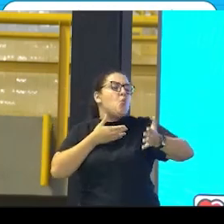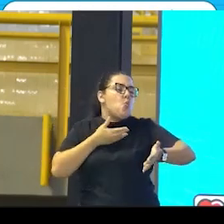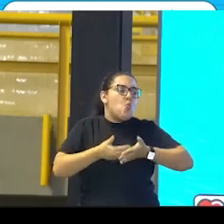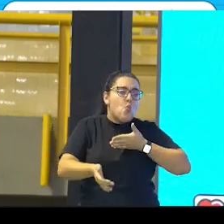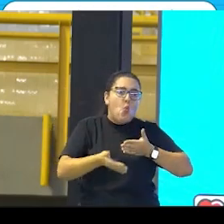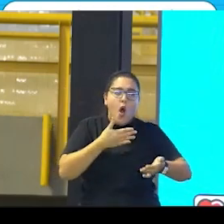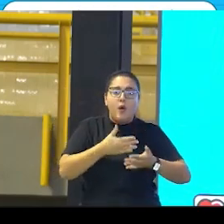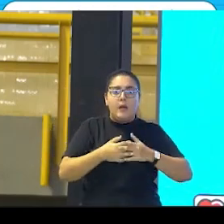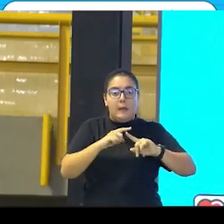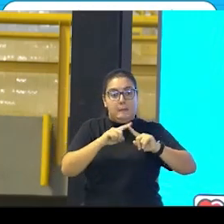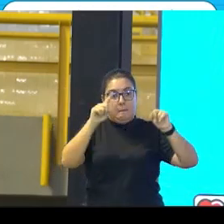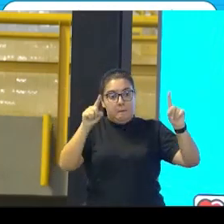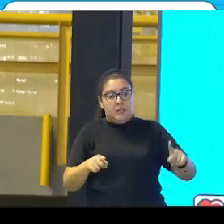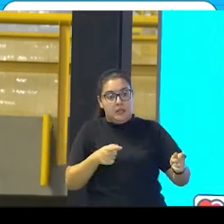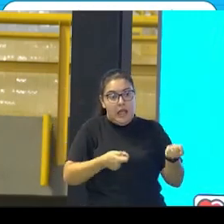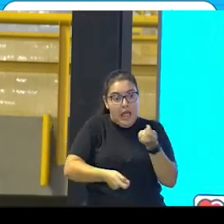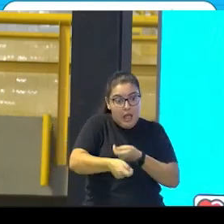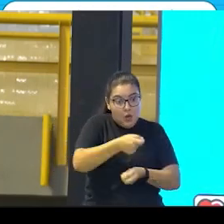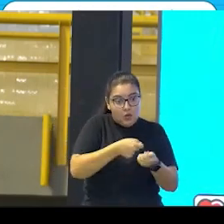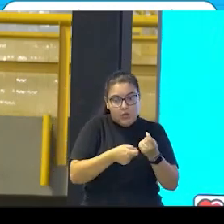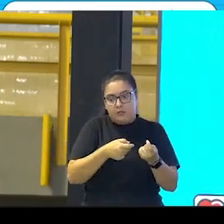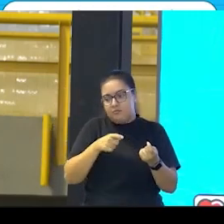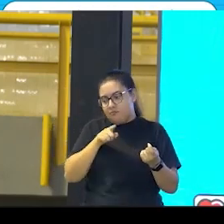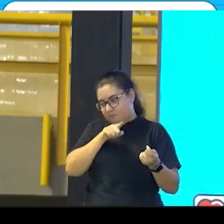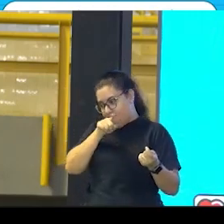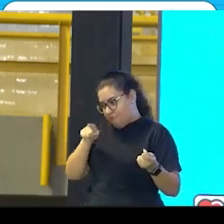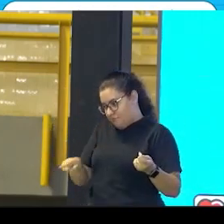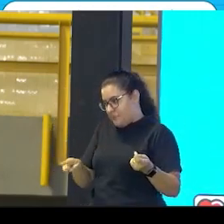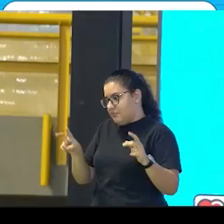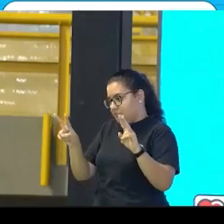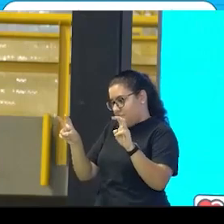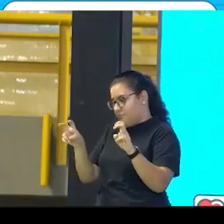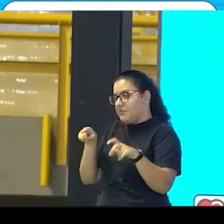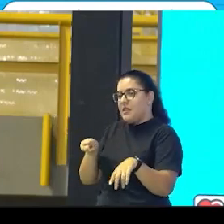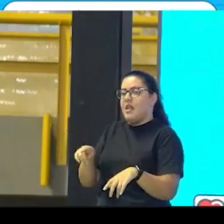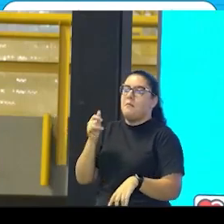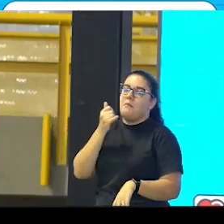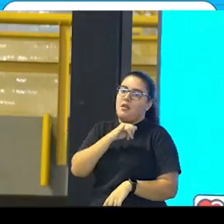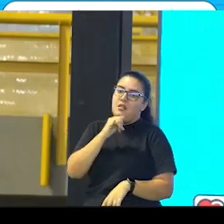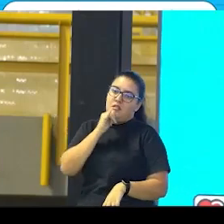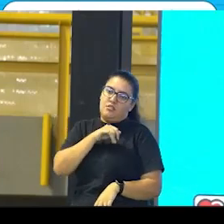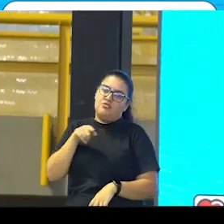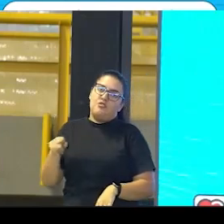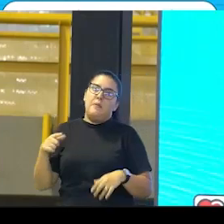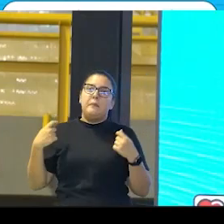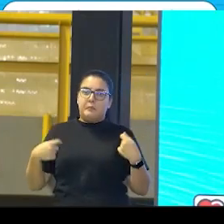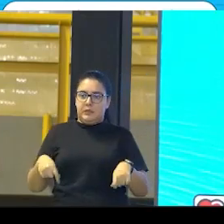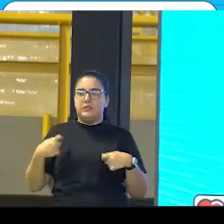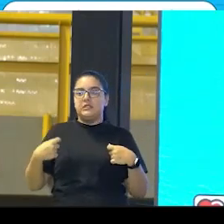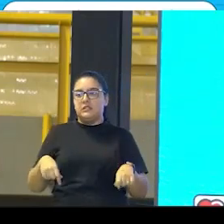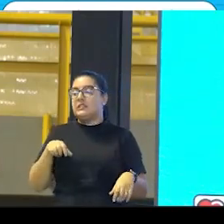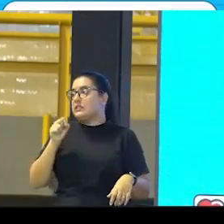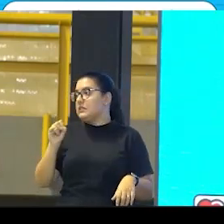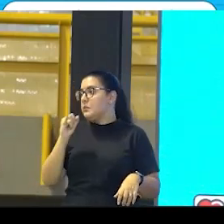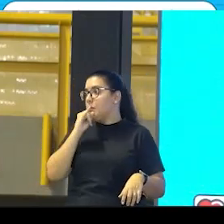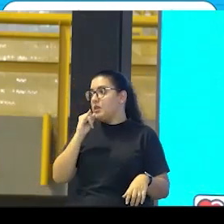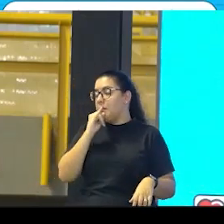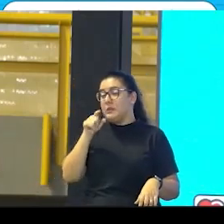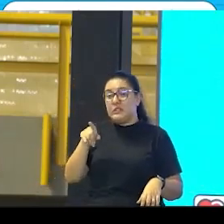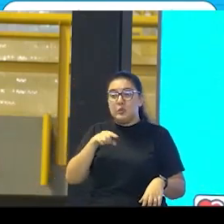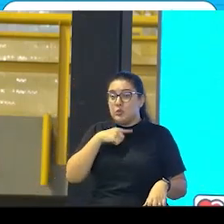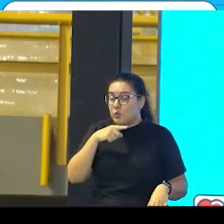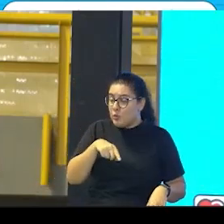qualquer planejamento econômico passa necessariamente pelo aspecto energético, né? Se você não